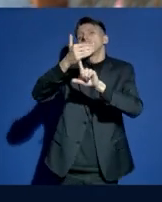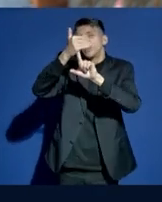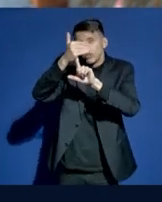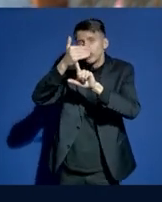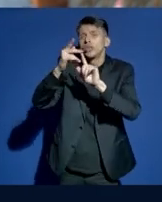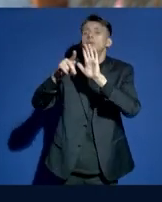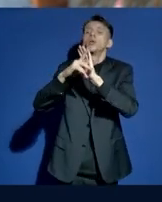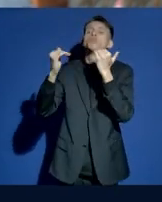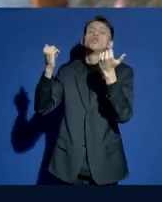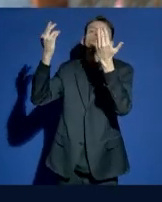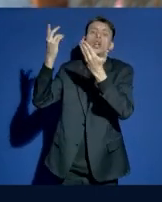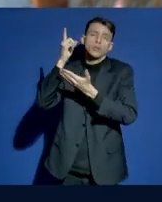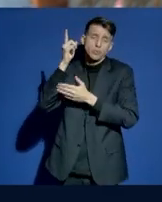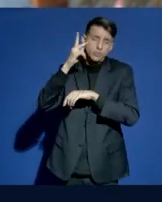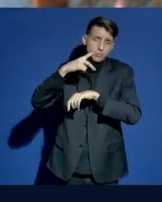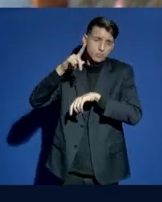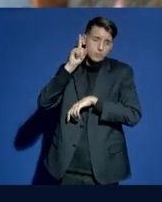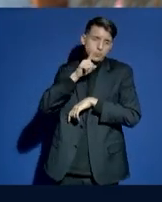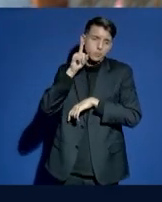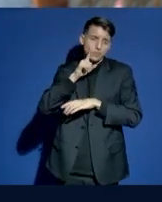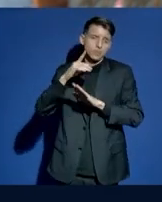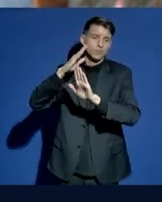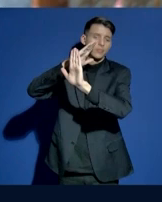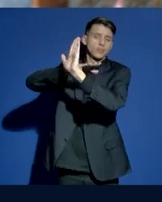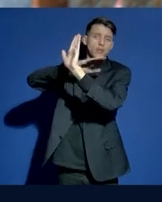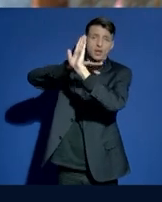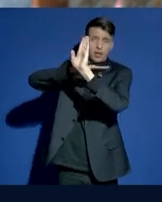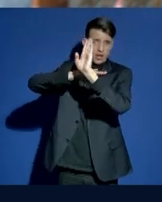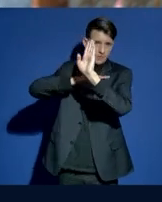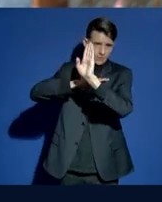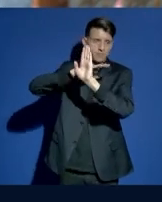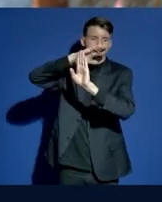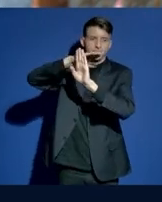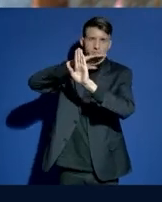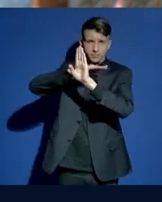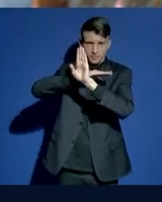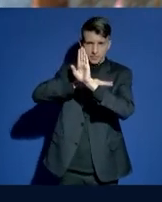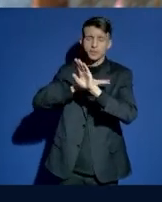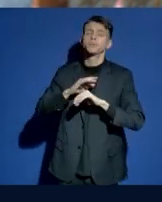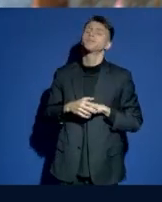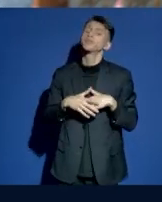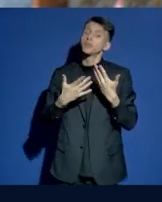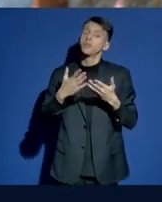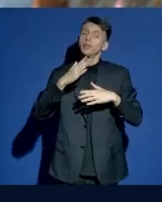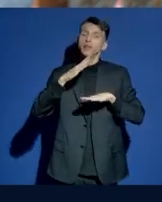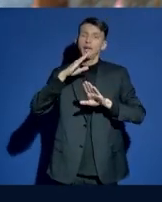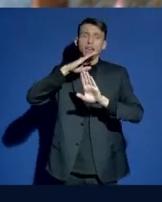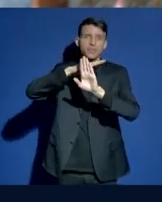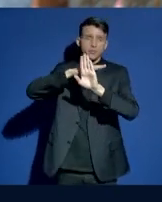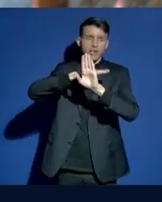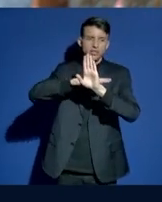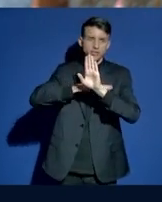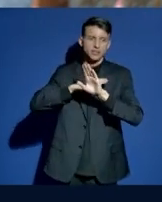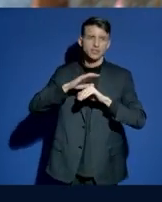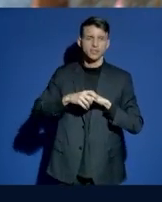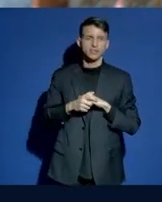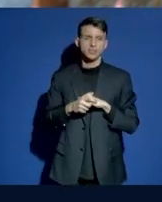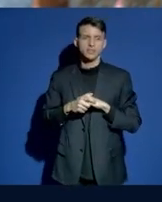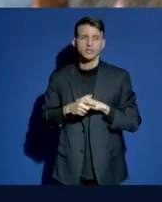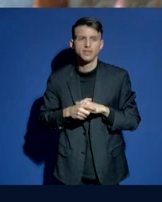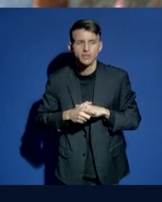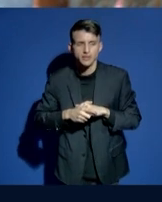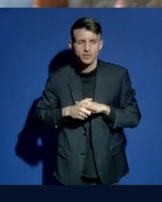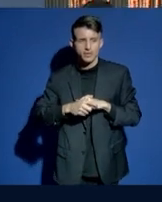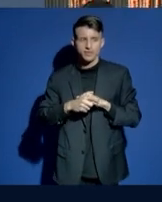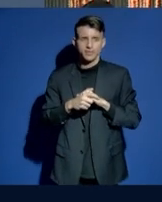hardware para aplicar nas máquinas e botar o mínimo possível de recursos para tirar o máximo possível de produtividade do